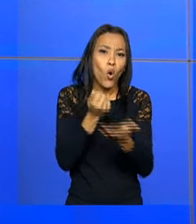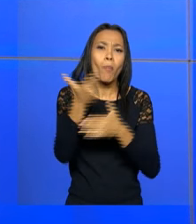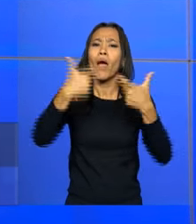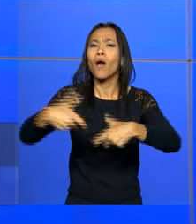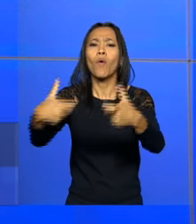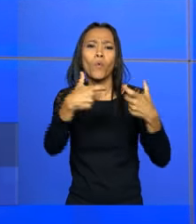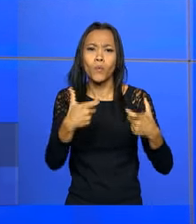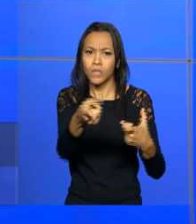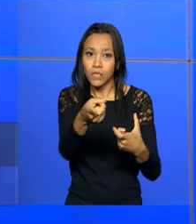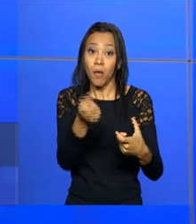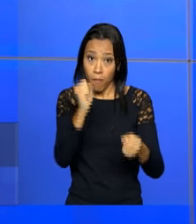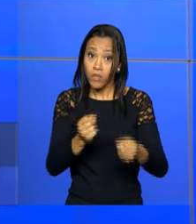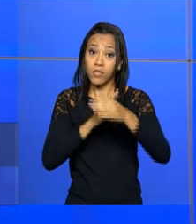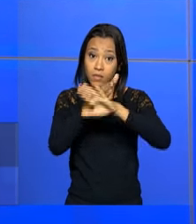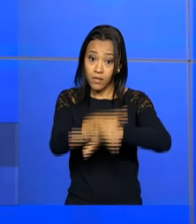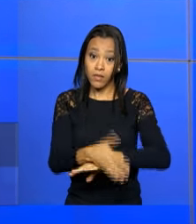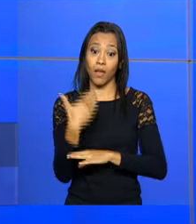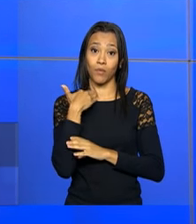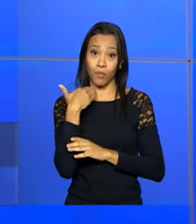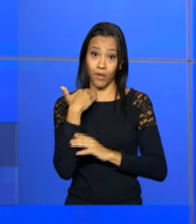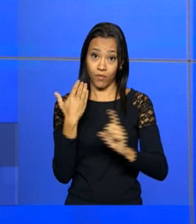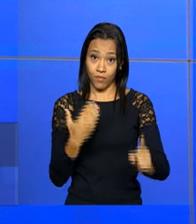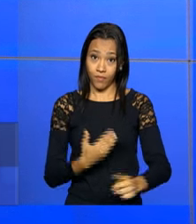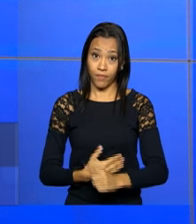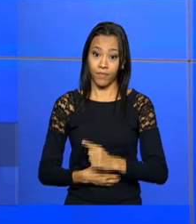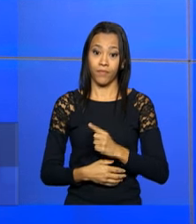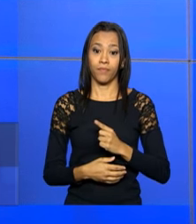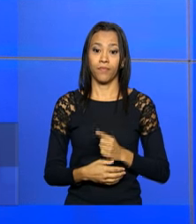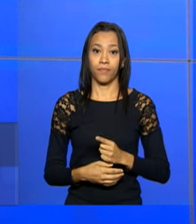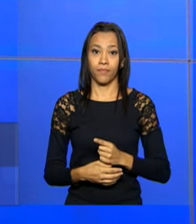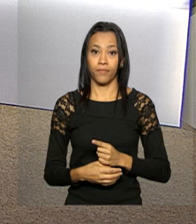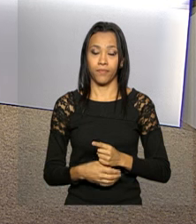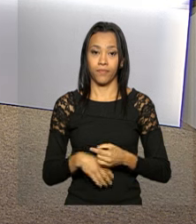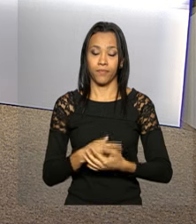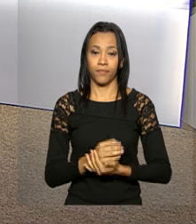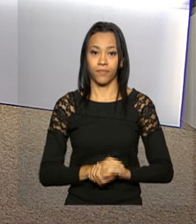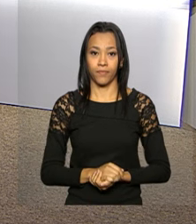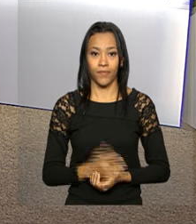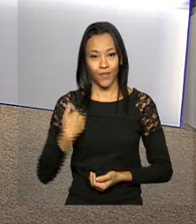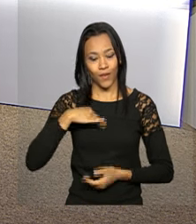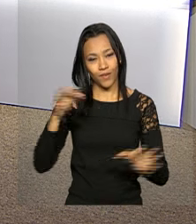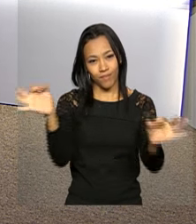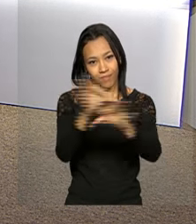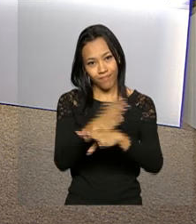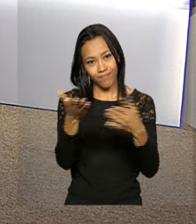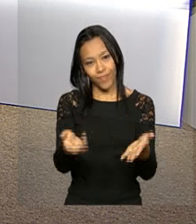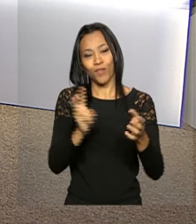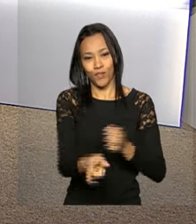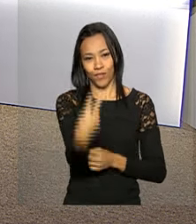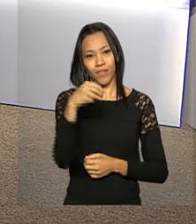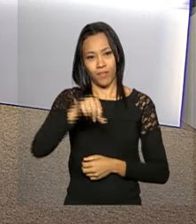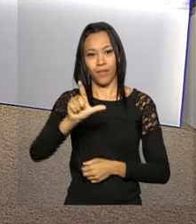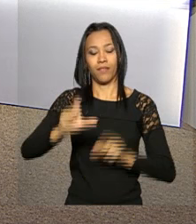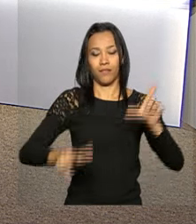dessas moedas, basta acessar o site do Banco do Brasil, bb.com. BR. Nós ficamos por aqui. Continue com